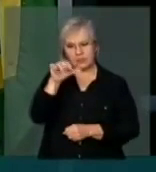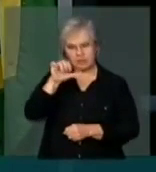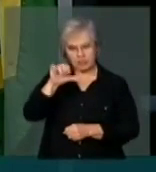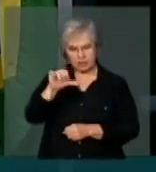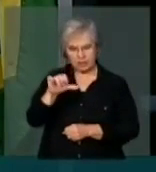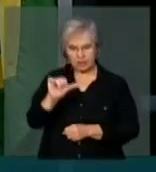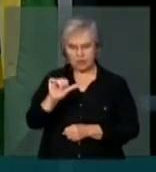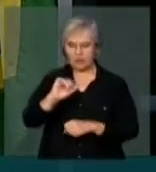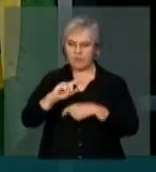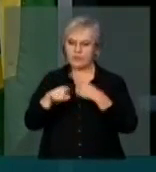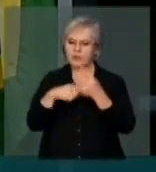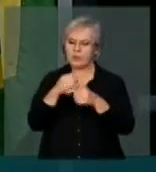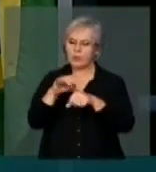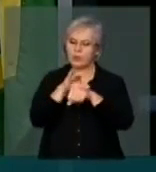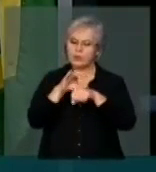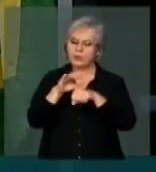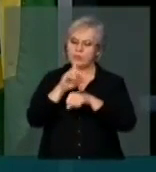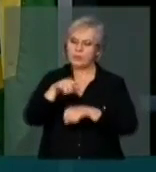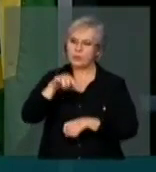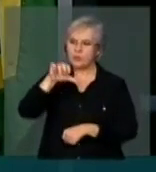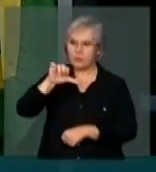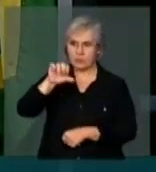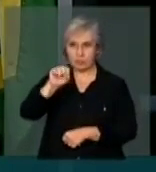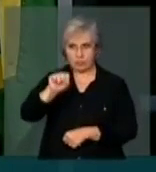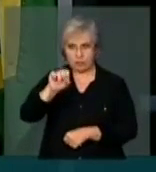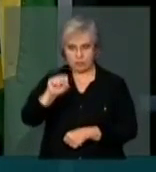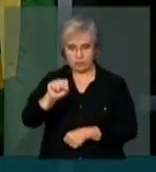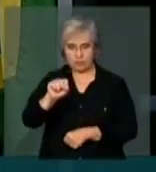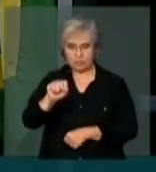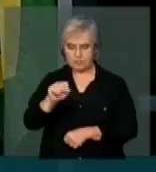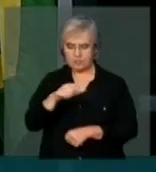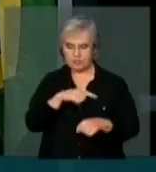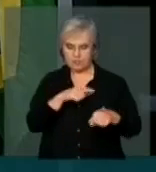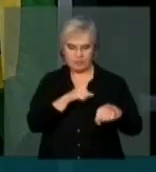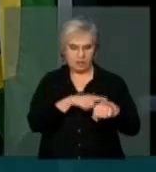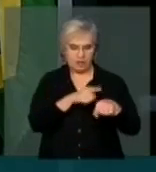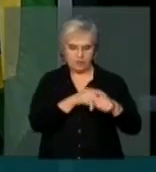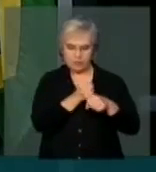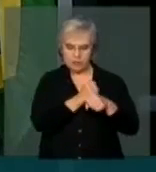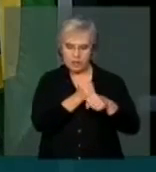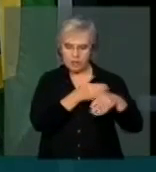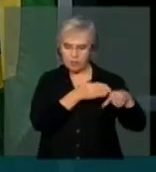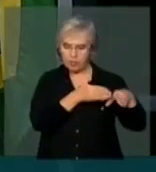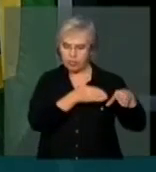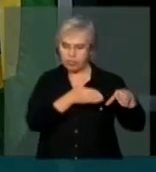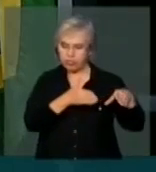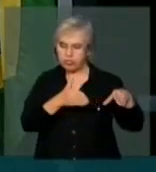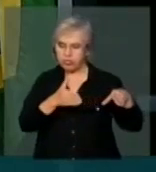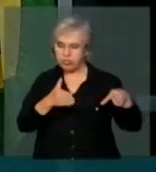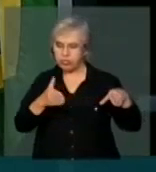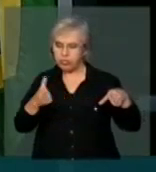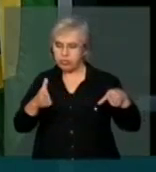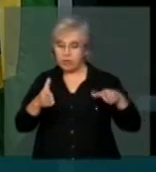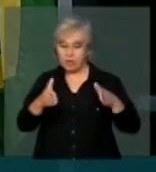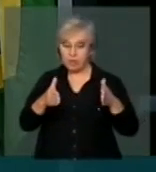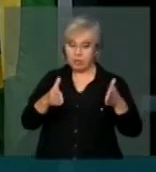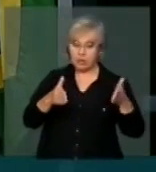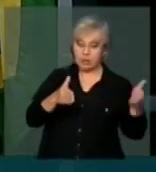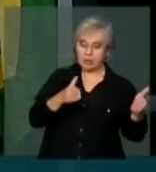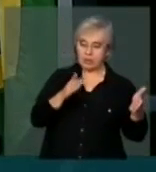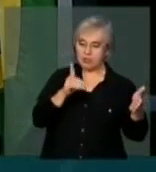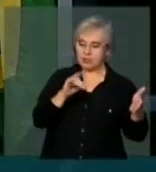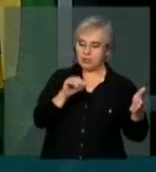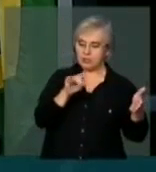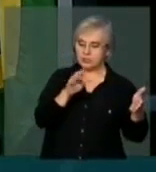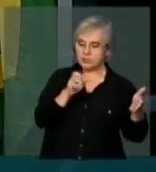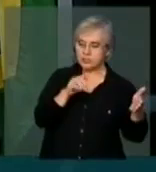promulgação da Constituição em 1988, percorreu-se um longo caminho entre a ditadura e a democracia,